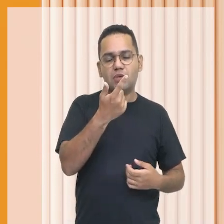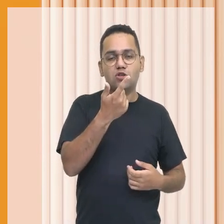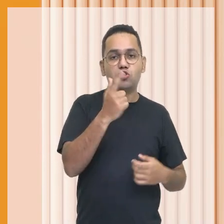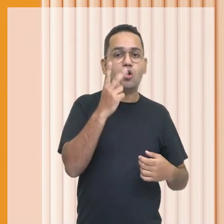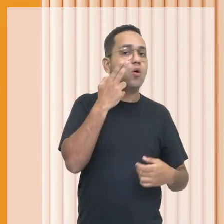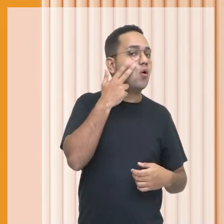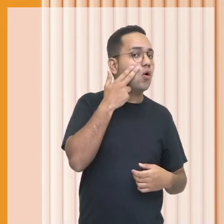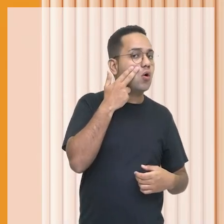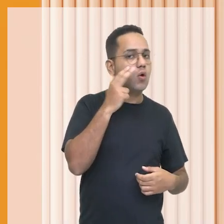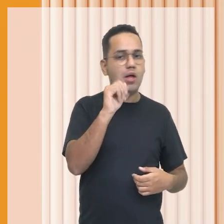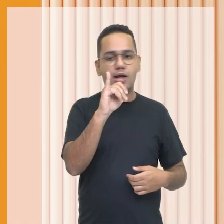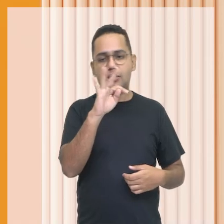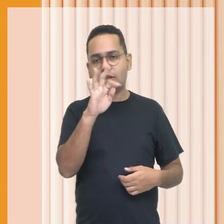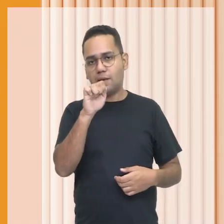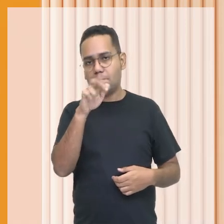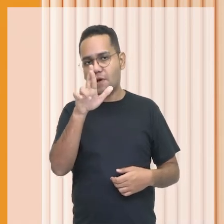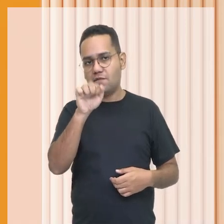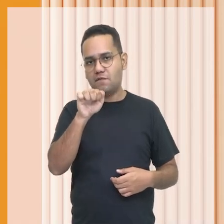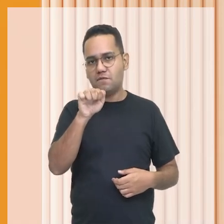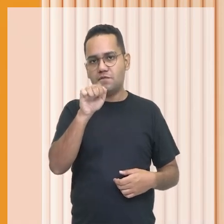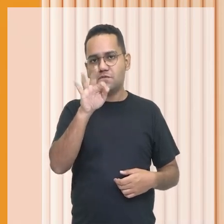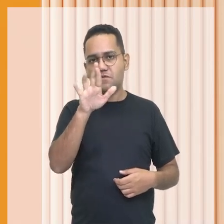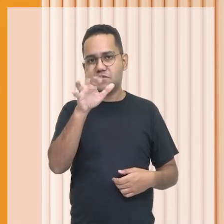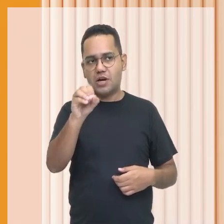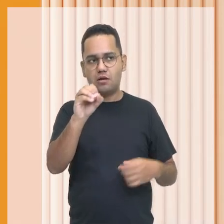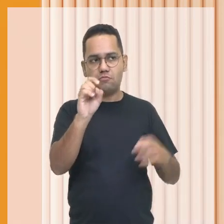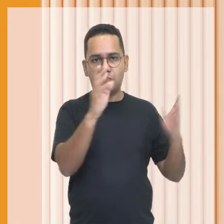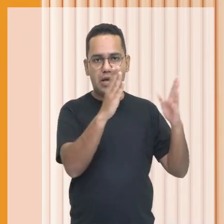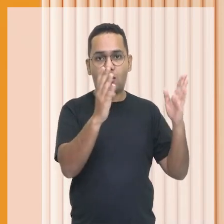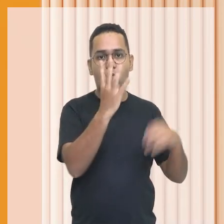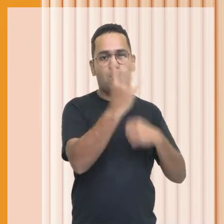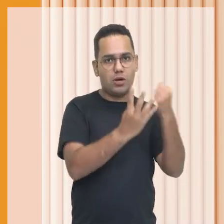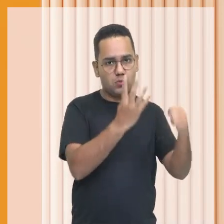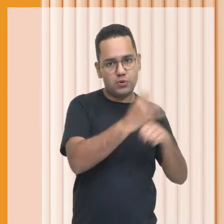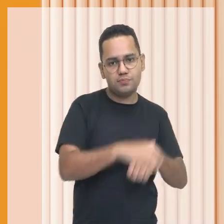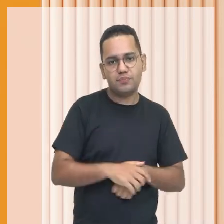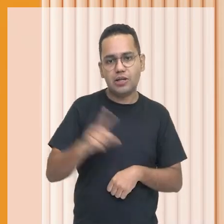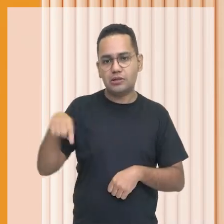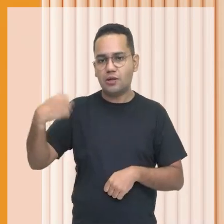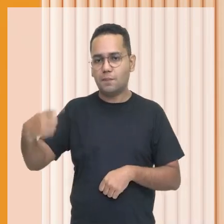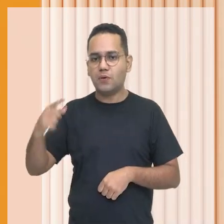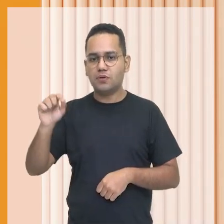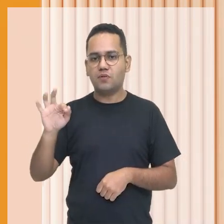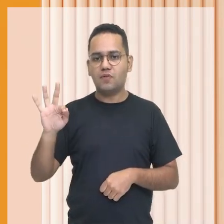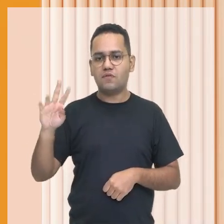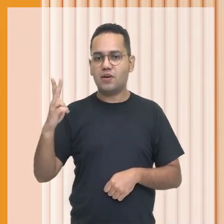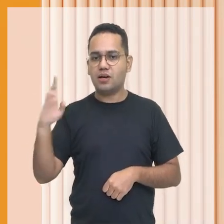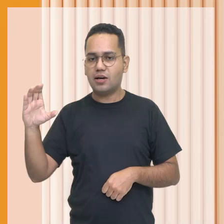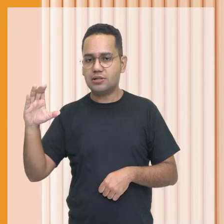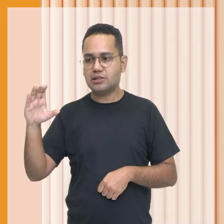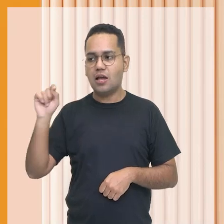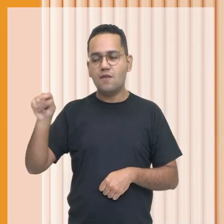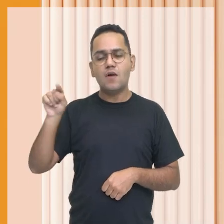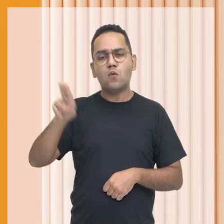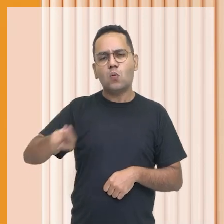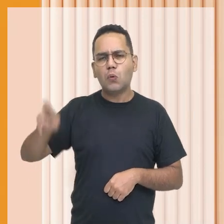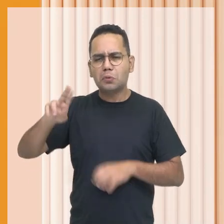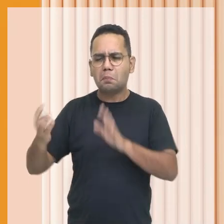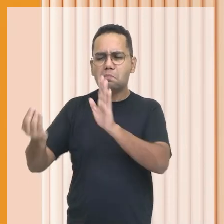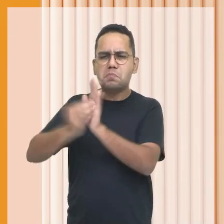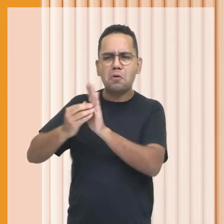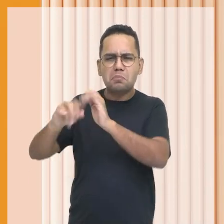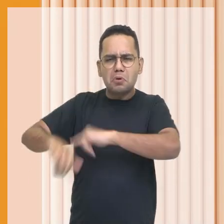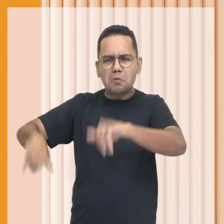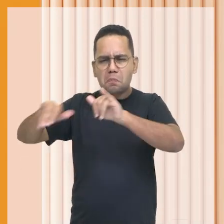Então, ele vai utilizar como slogan de sua campanha, uma das suas propagandas, essa questão da moeda do real. E, claro, vai ser um